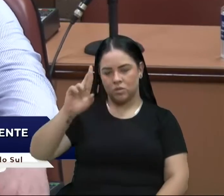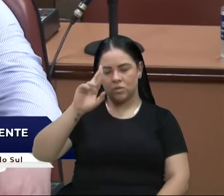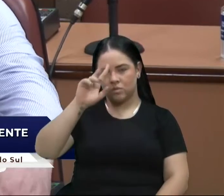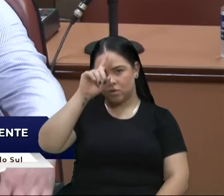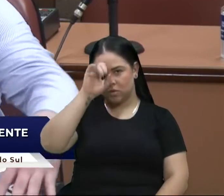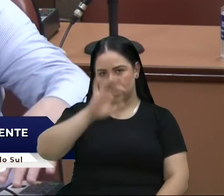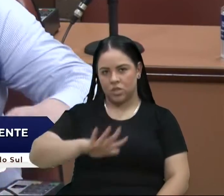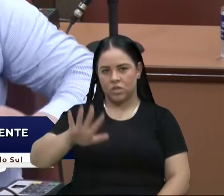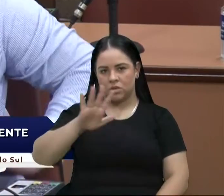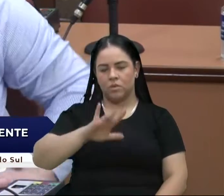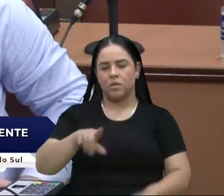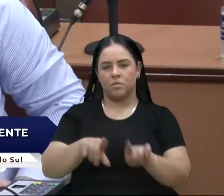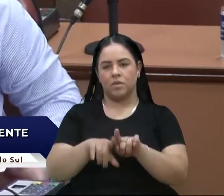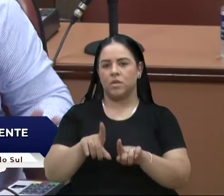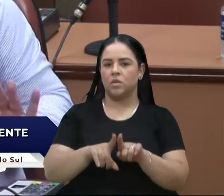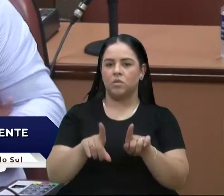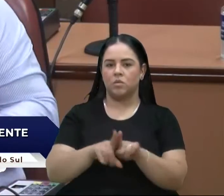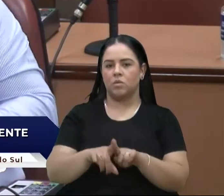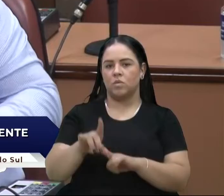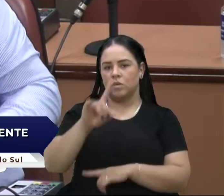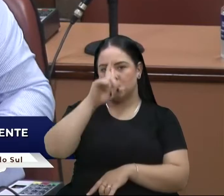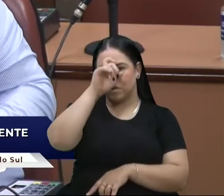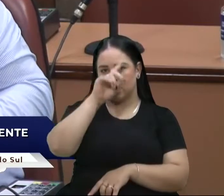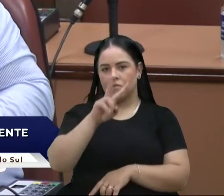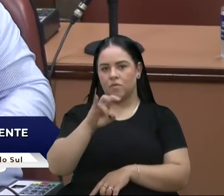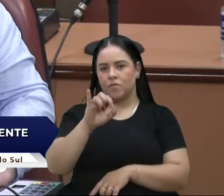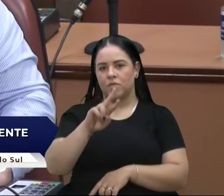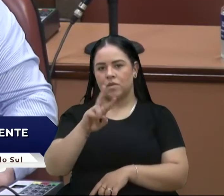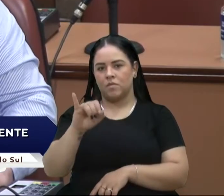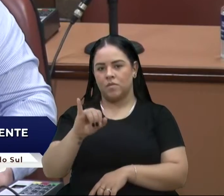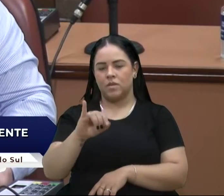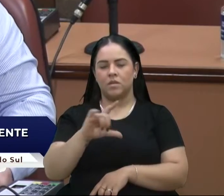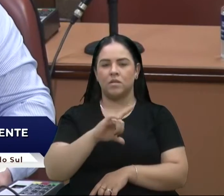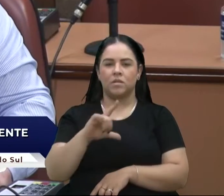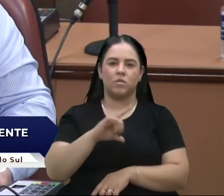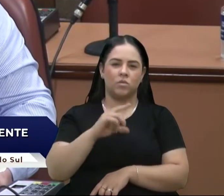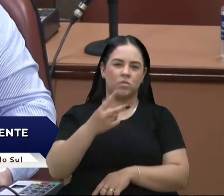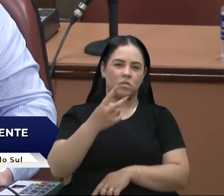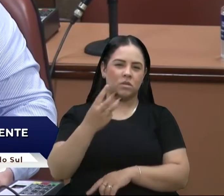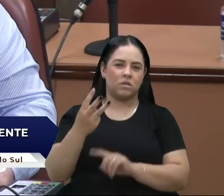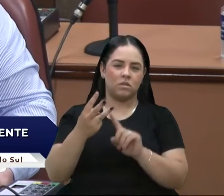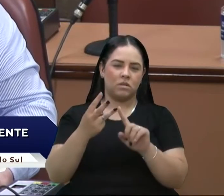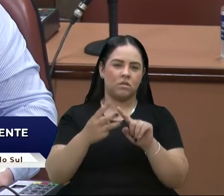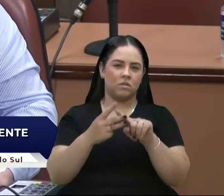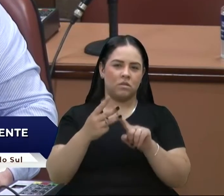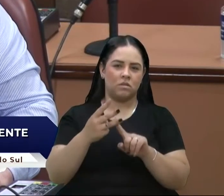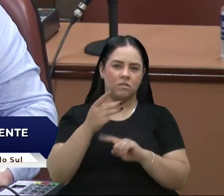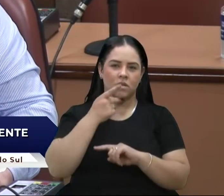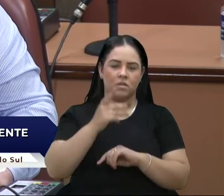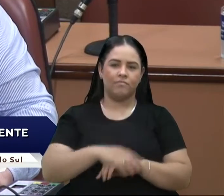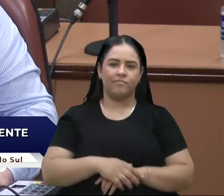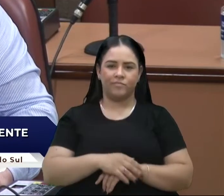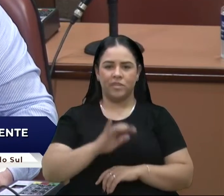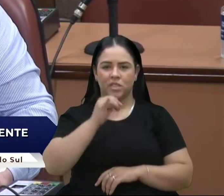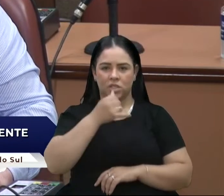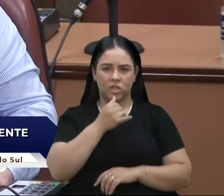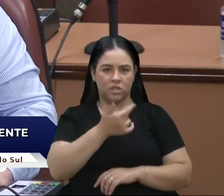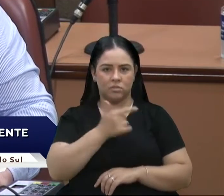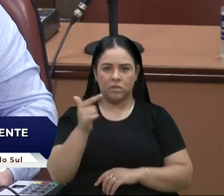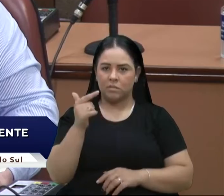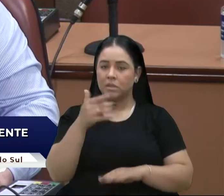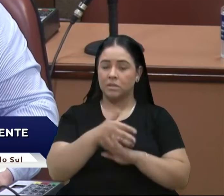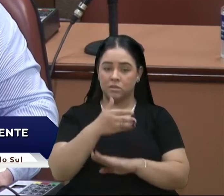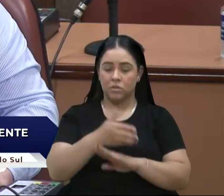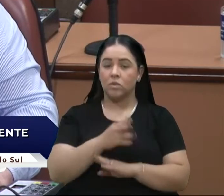diretora do Hospital Virvi, e apenas duas ou três manifestações. Primeiro, lastimar aqui a ausência do Hospital